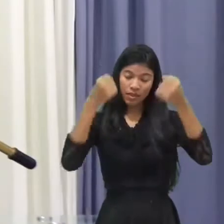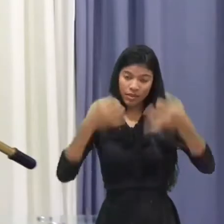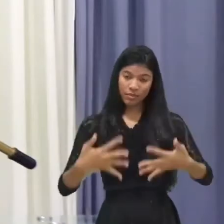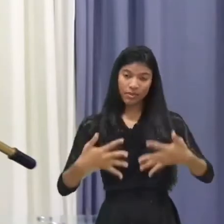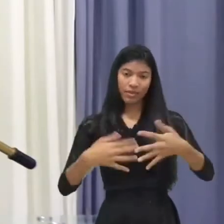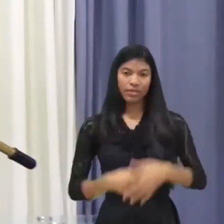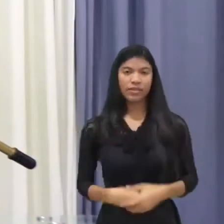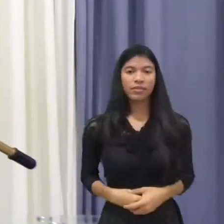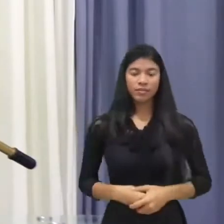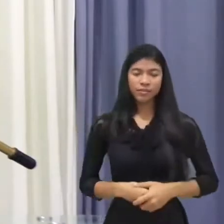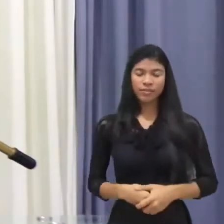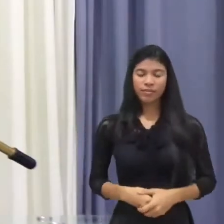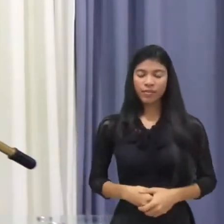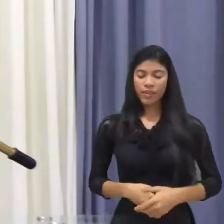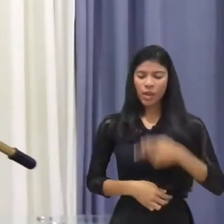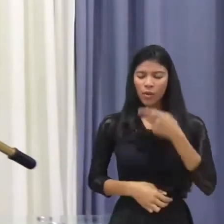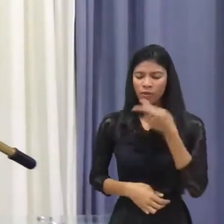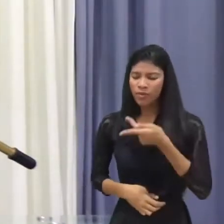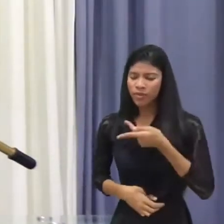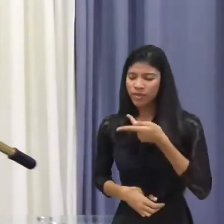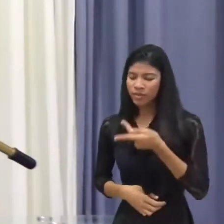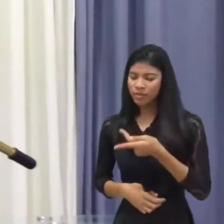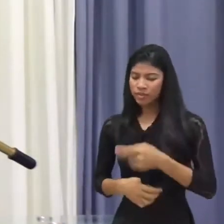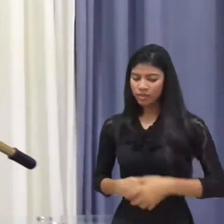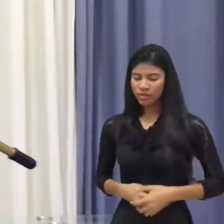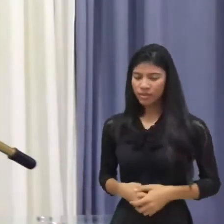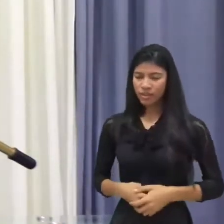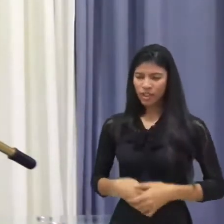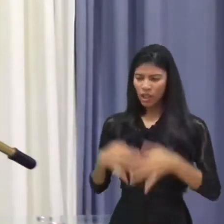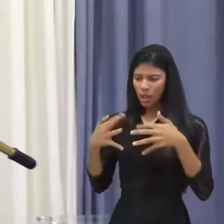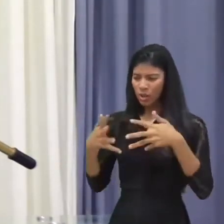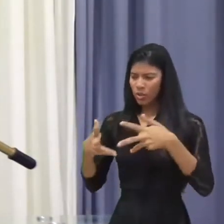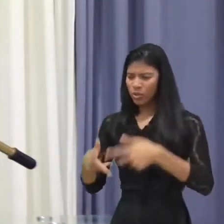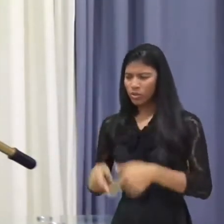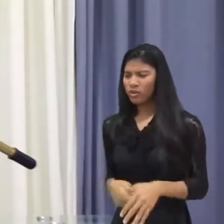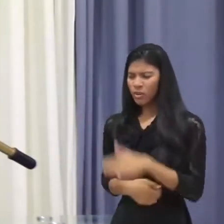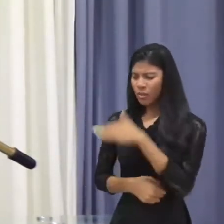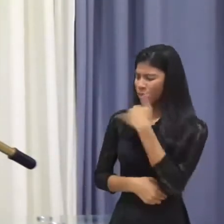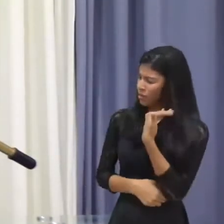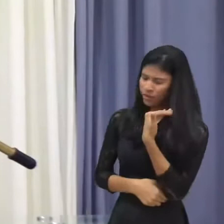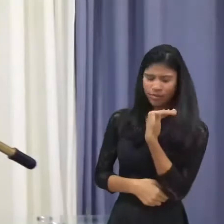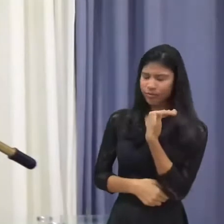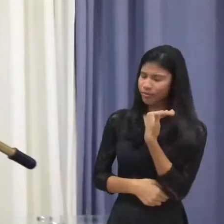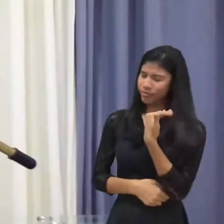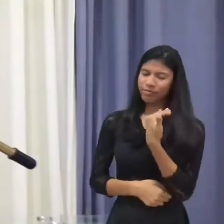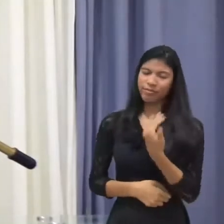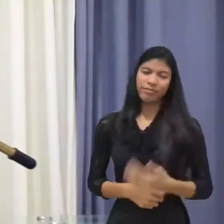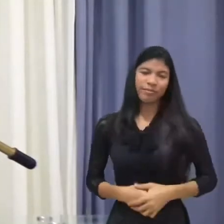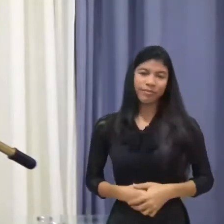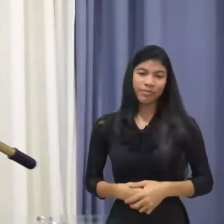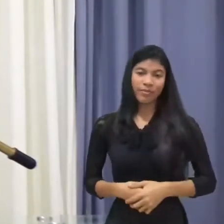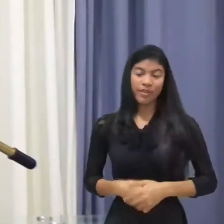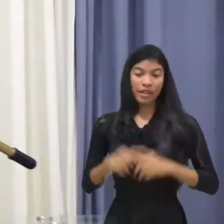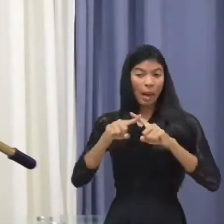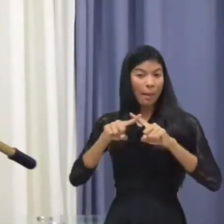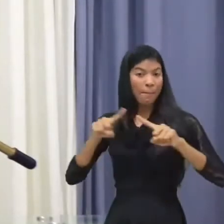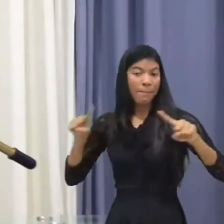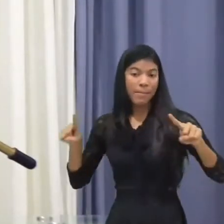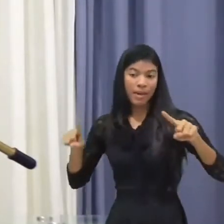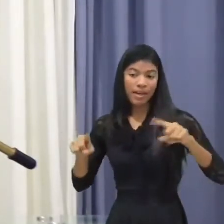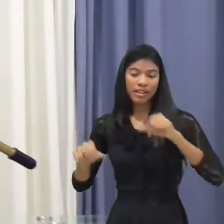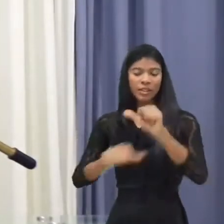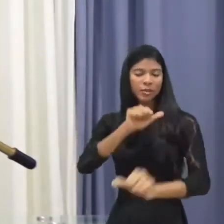um mistério, nem todos dormiremos. Esse dormiremos é morreremos, mas